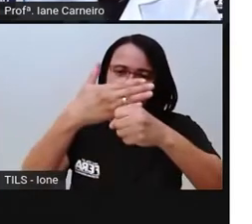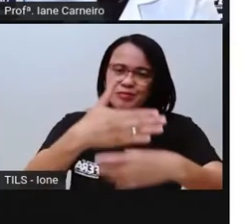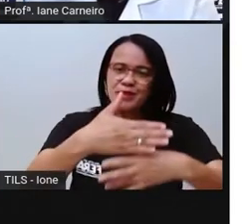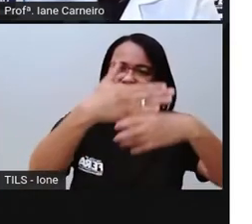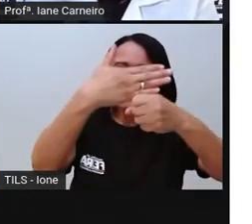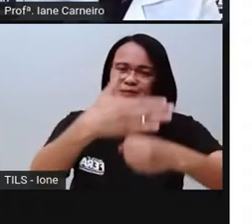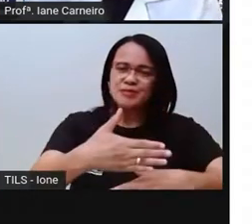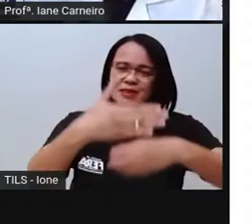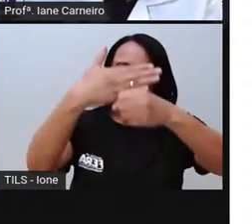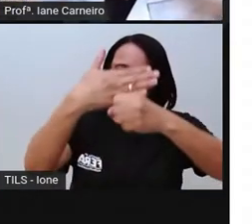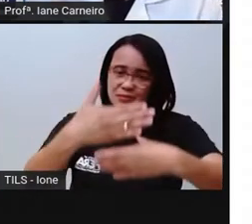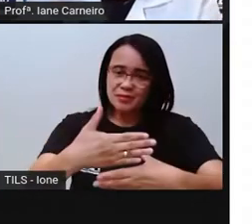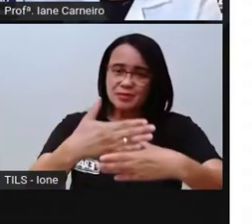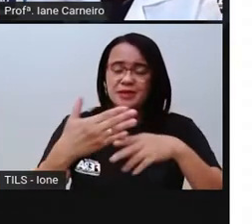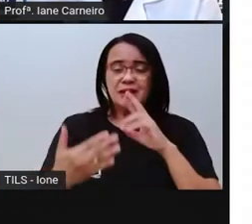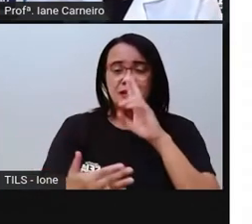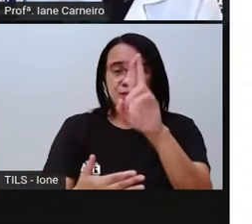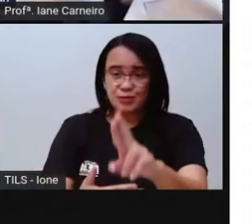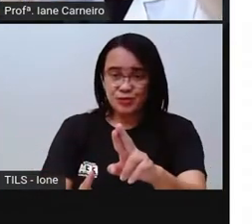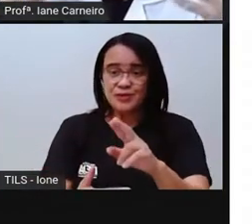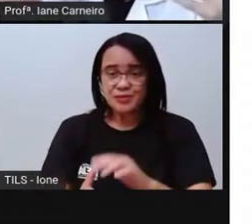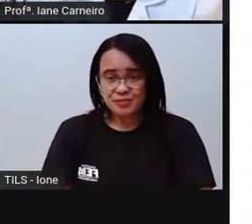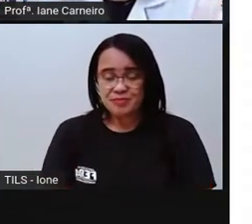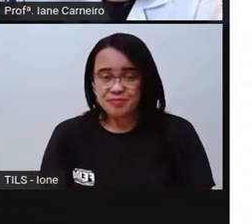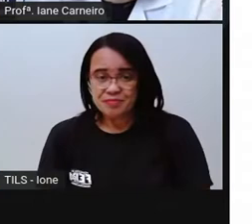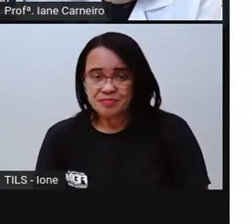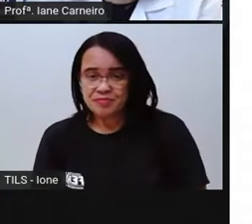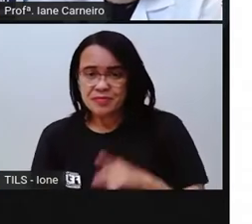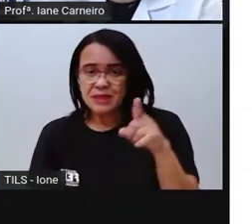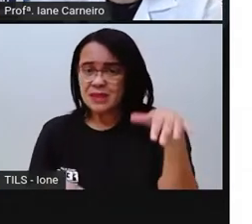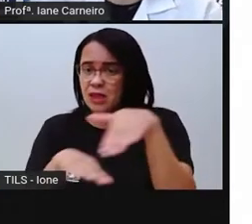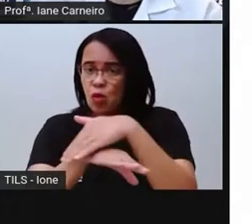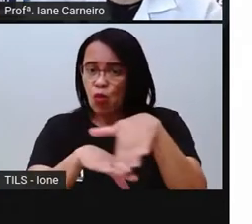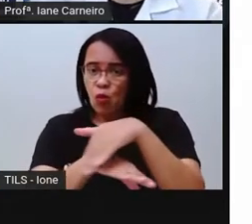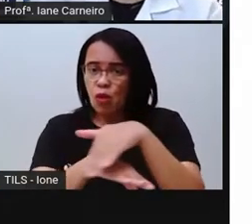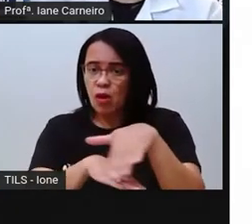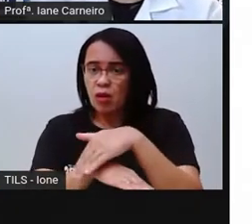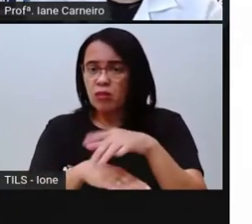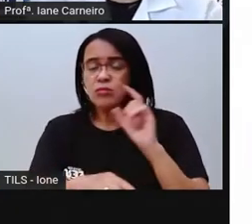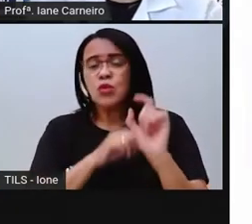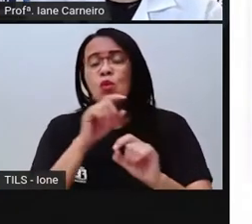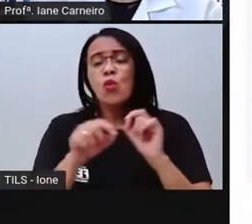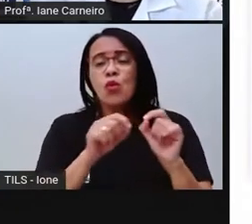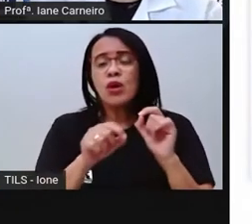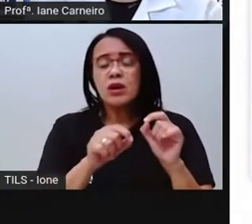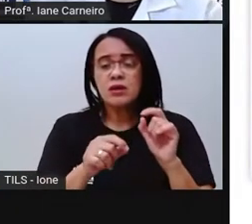meio dos carros, porque ele está no meio da rua, né? O que será que ele está fazendo aí no meio da rua?